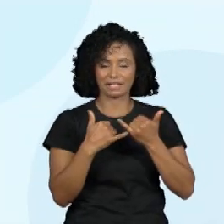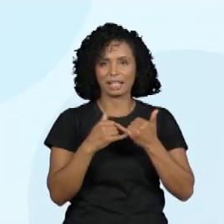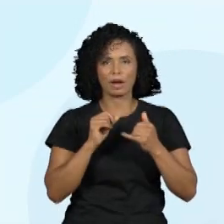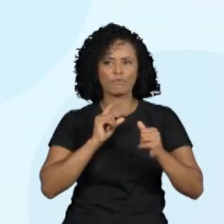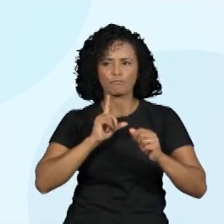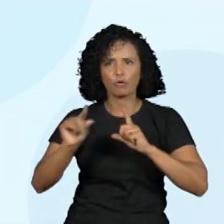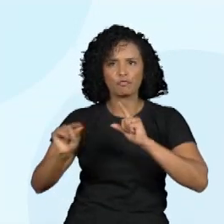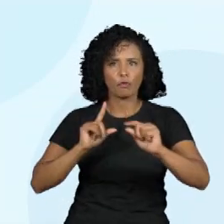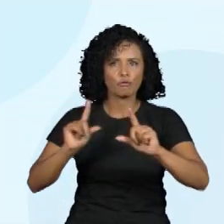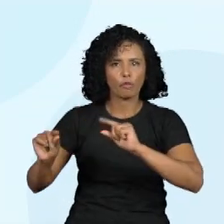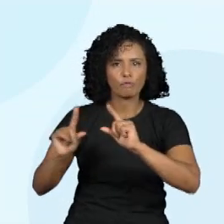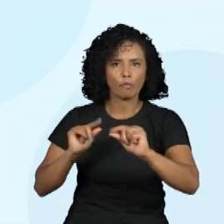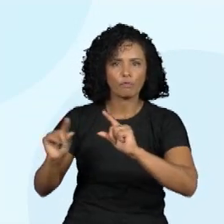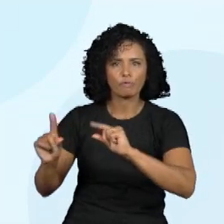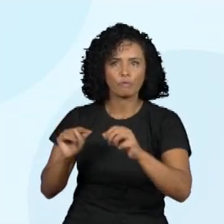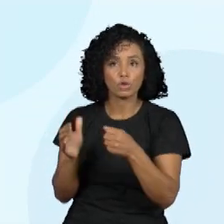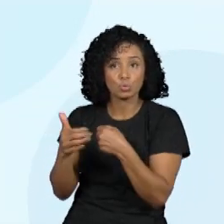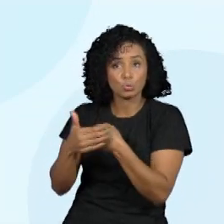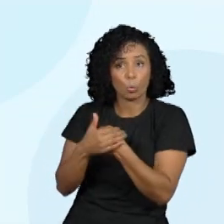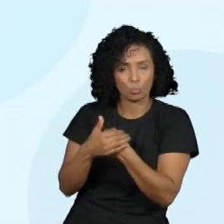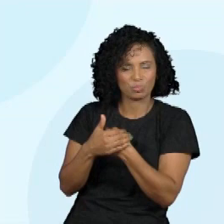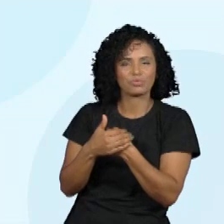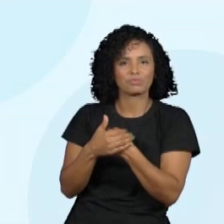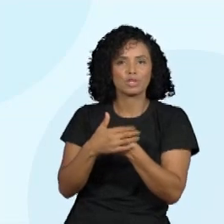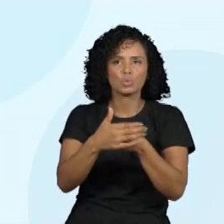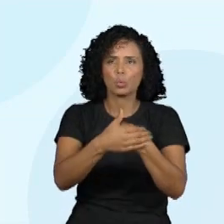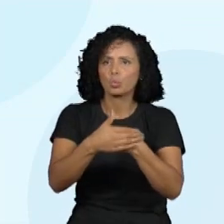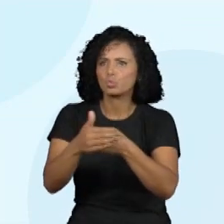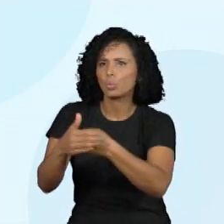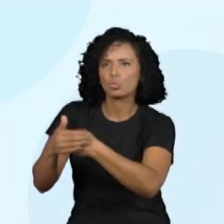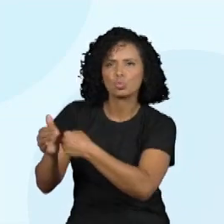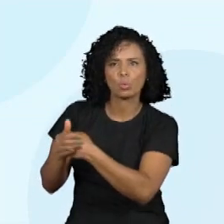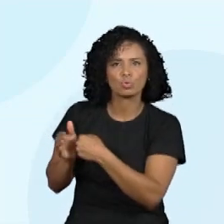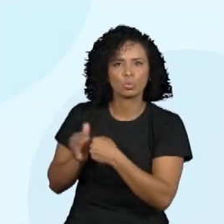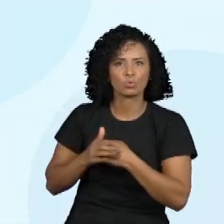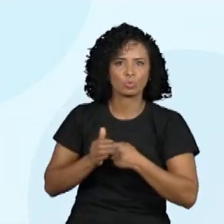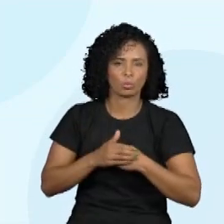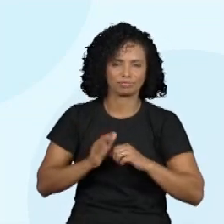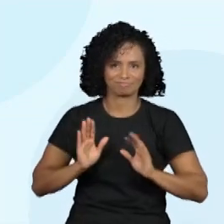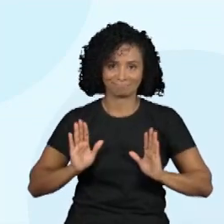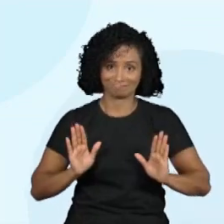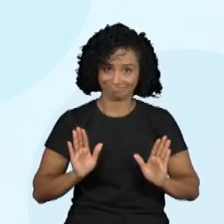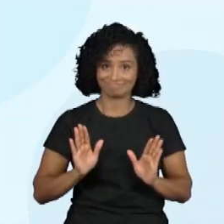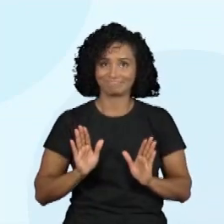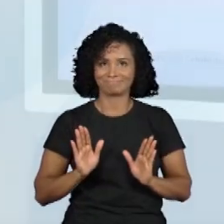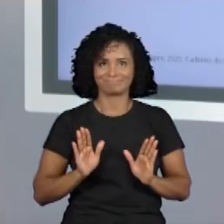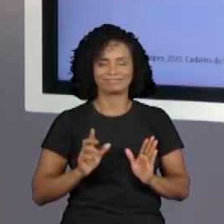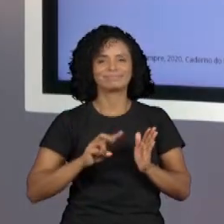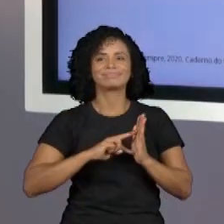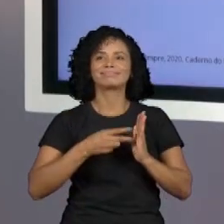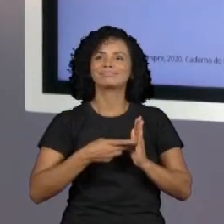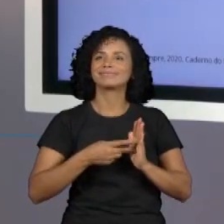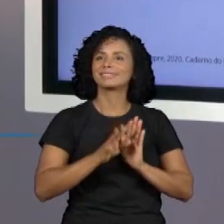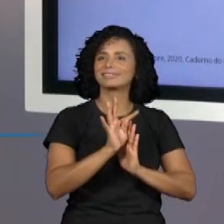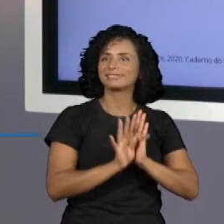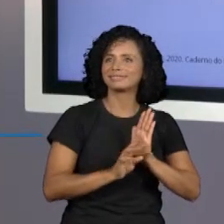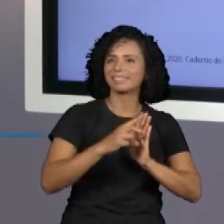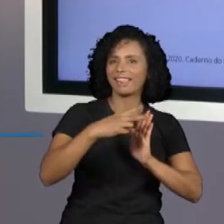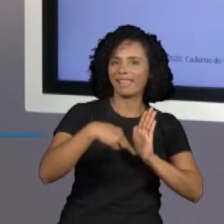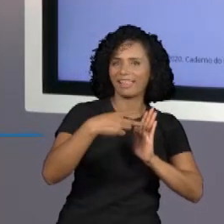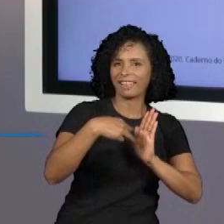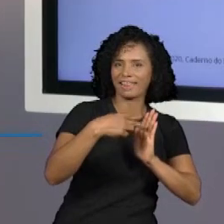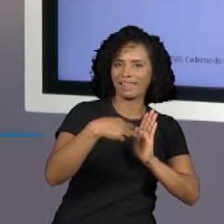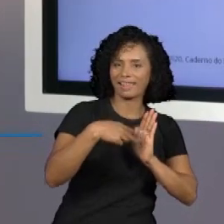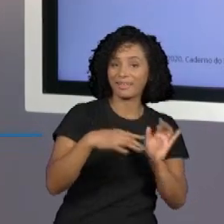Agora sim, com o título correto, esconde-esconde, que foi identificado por meio da leitura do texto, que